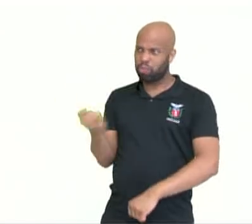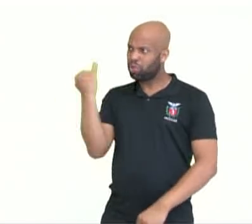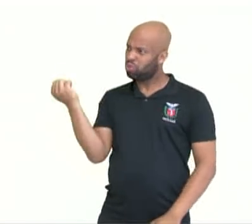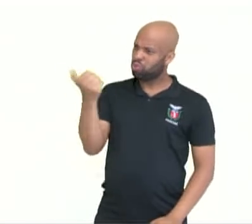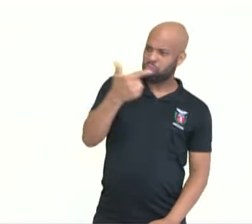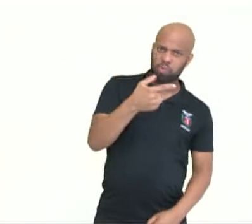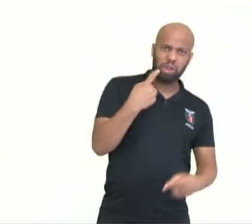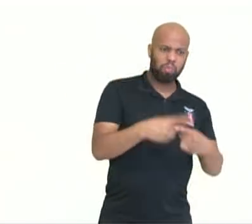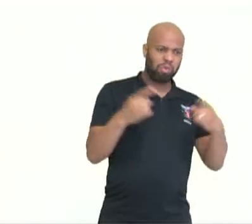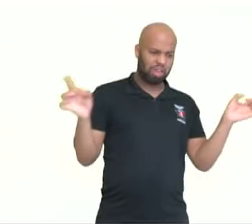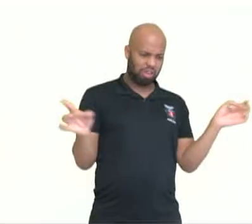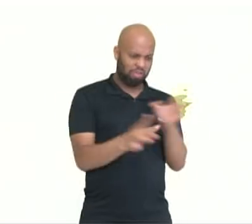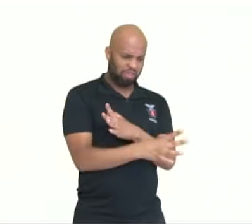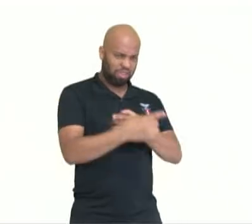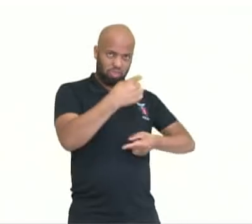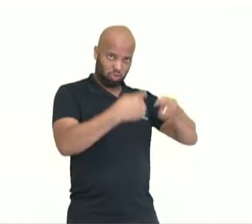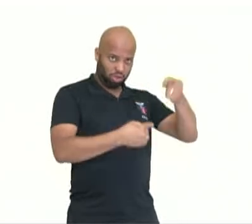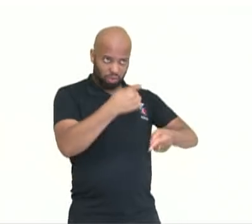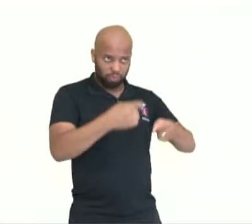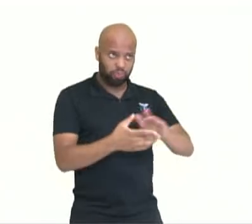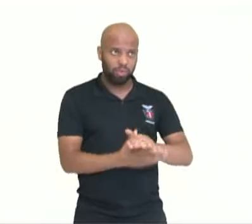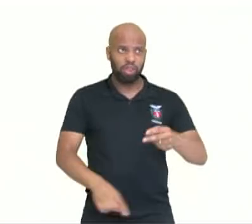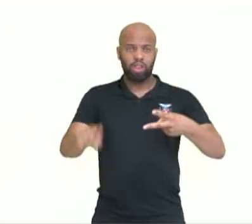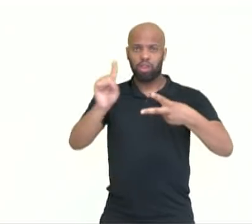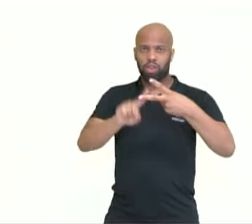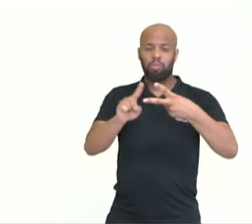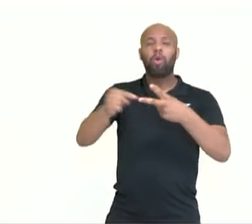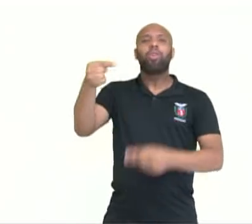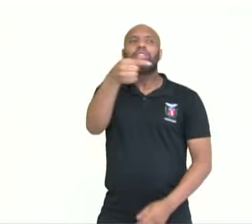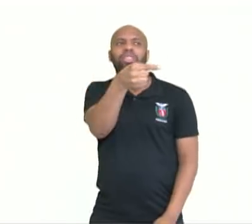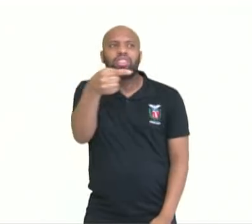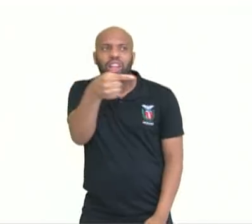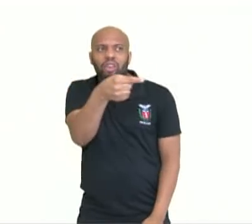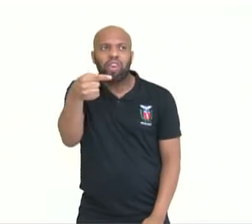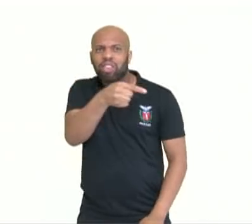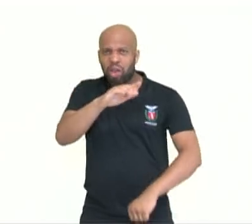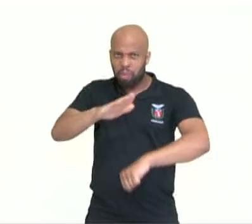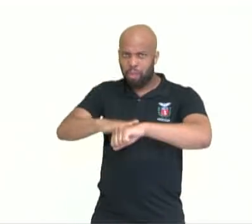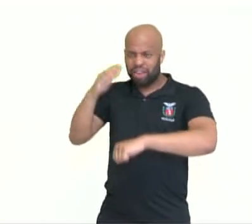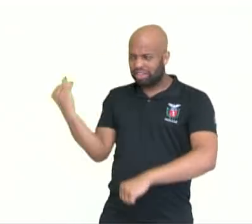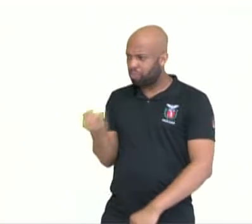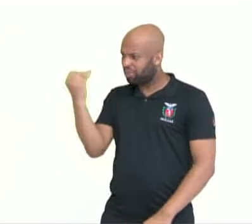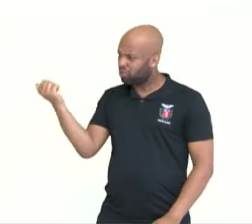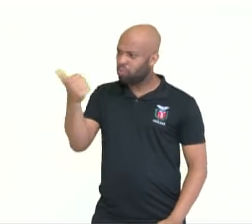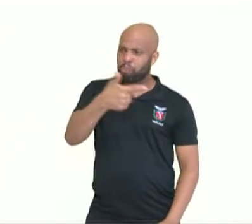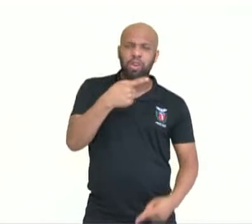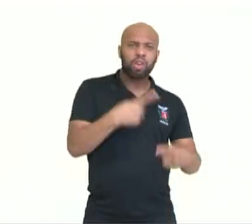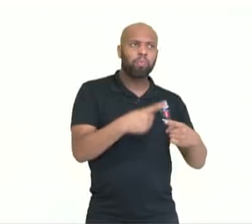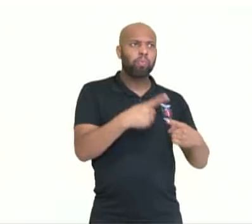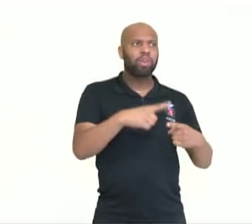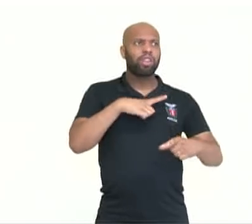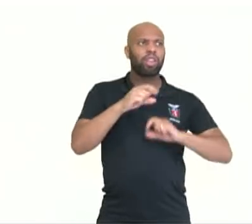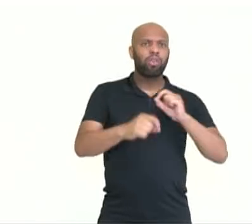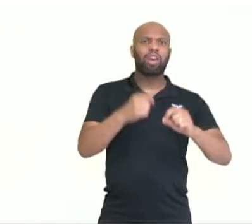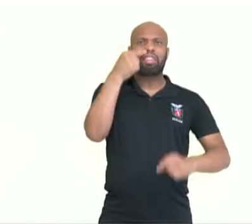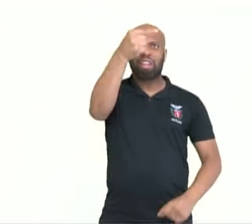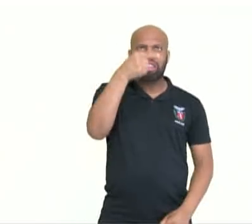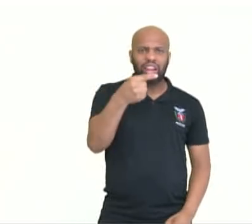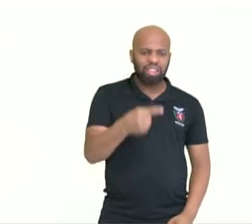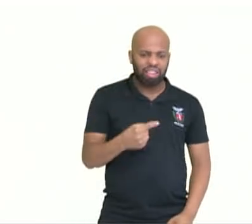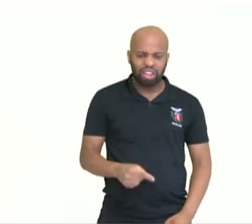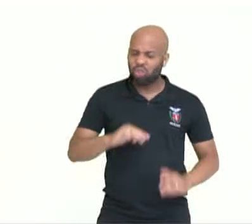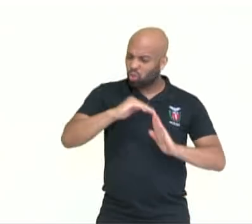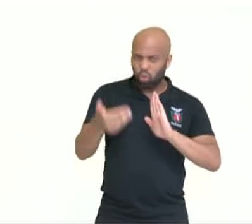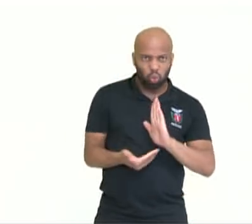acaba com a discussão? Letra B, o travessão é o mais importante porque está presente no texto